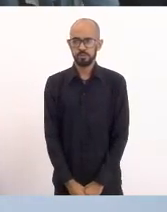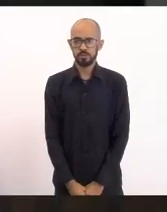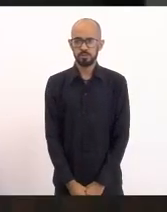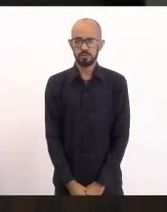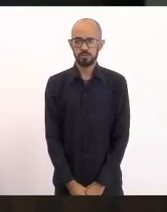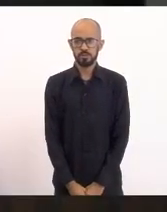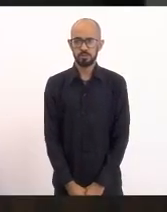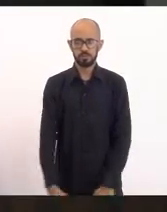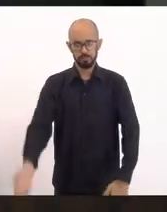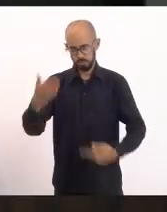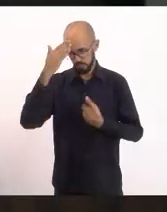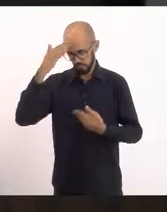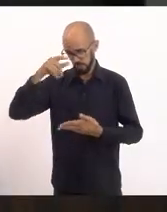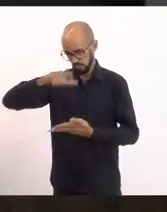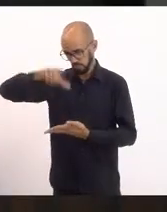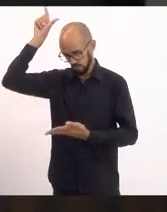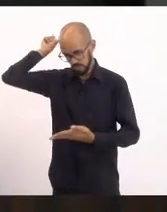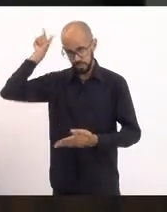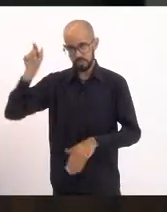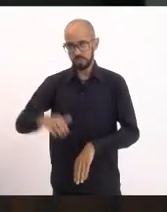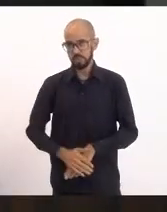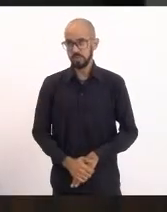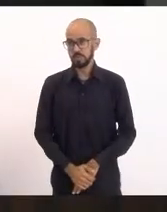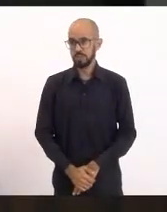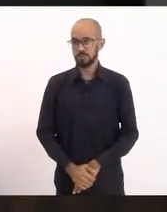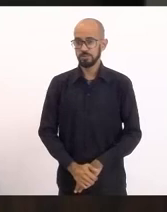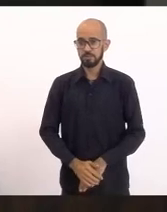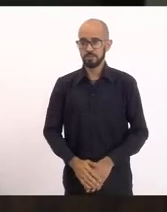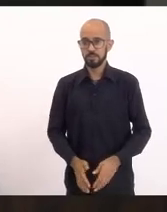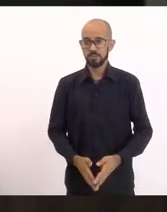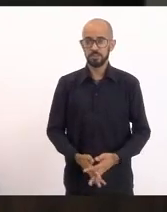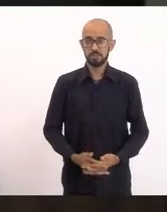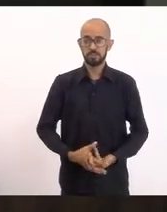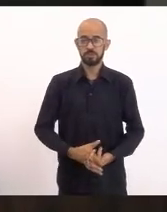Obrigado, Luiz. Obrigado. Eu